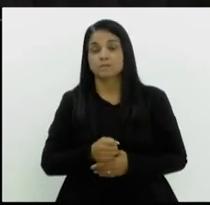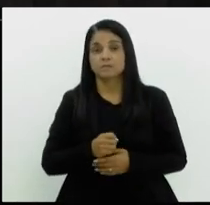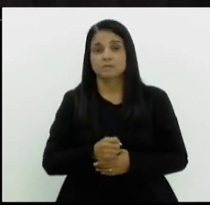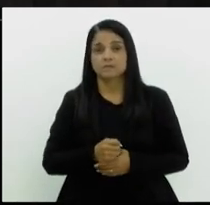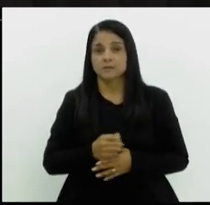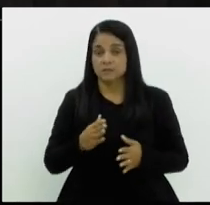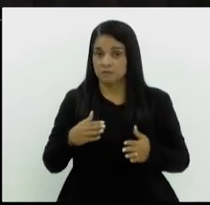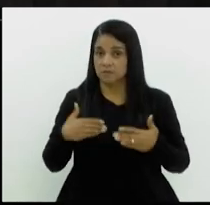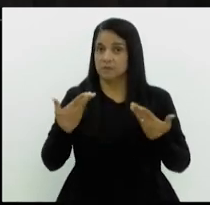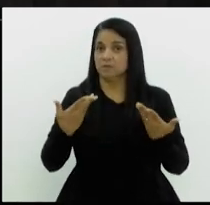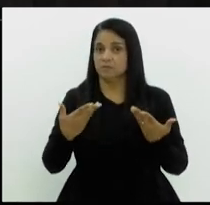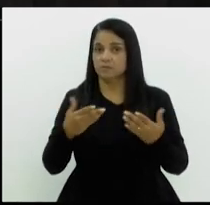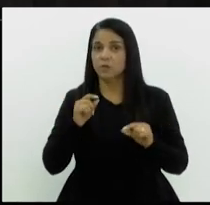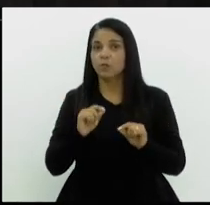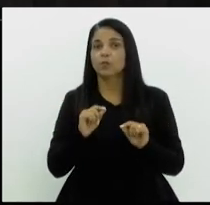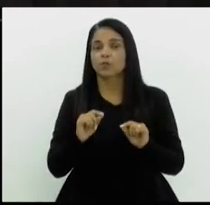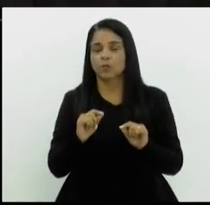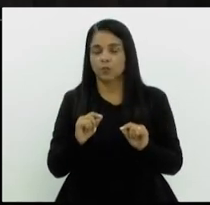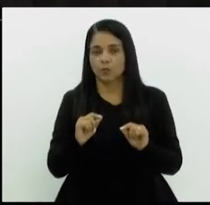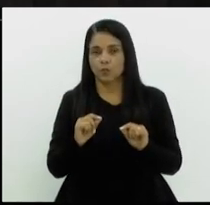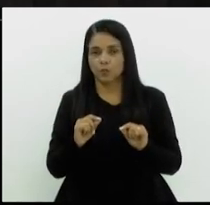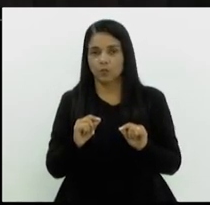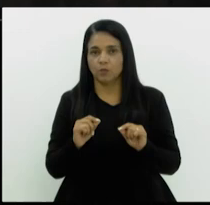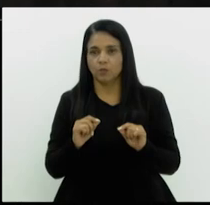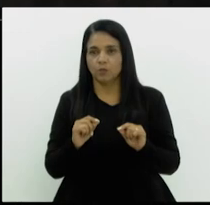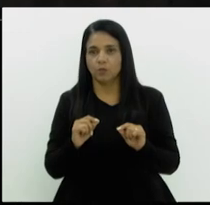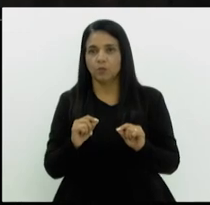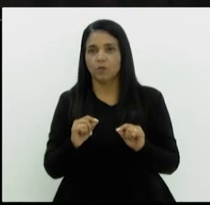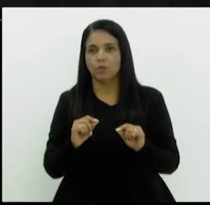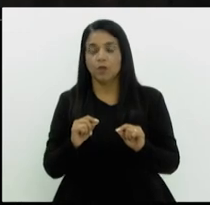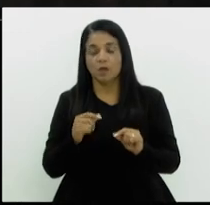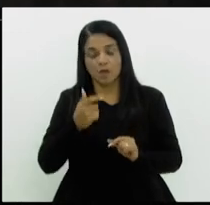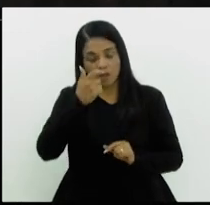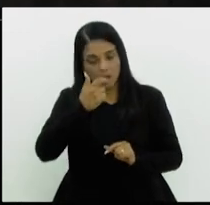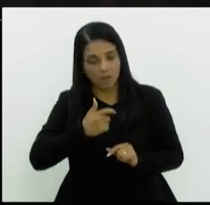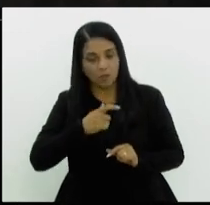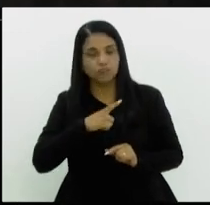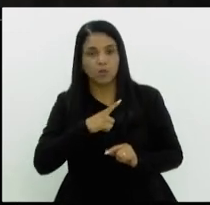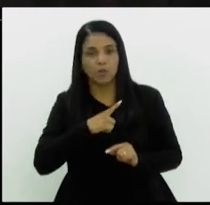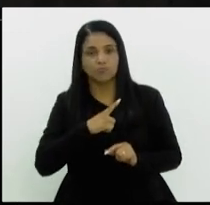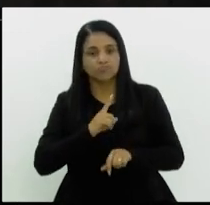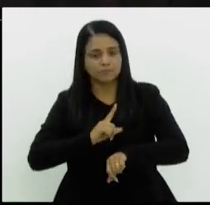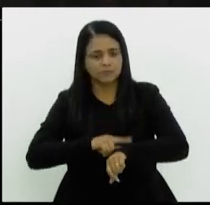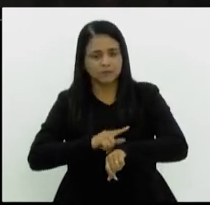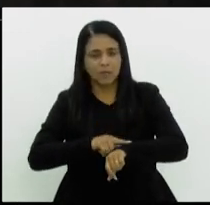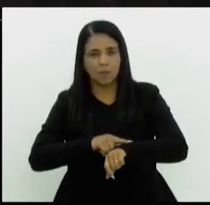alarmantes, visto que eu tenho pouco tempo.